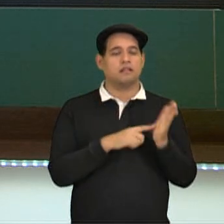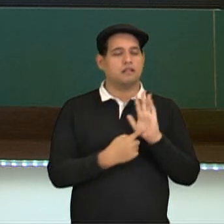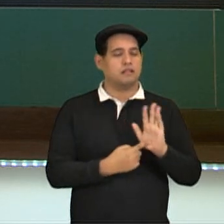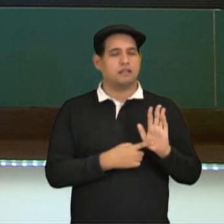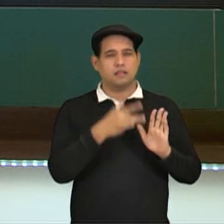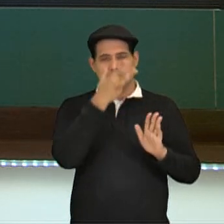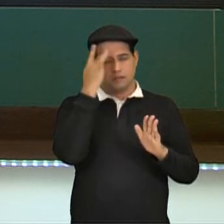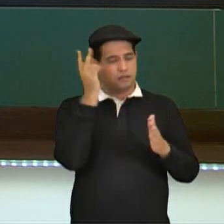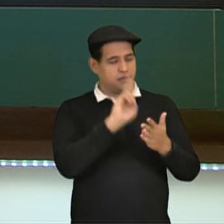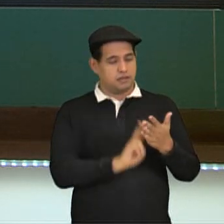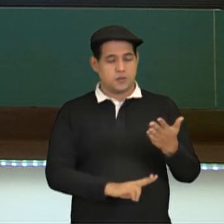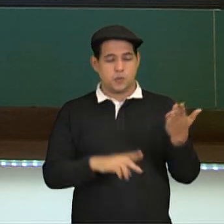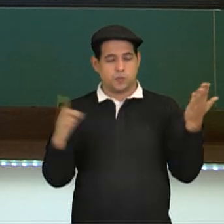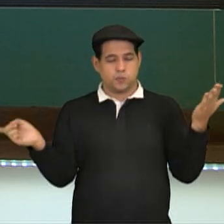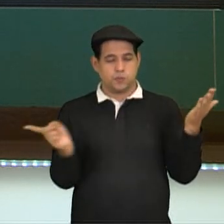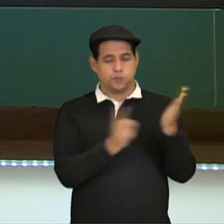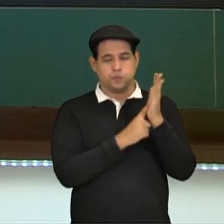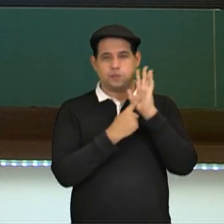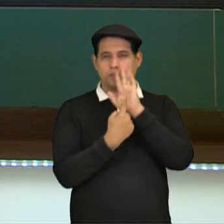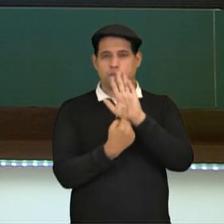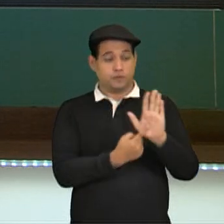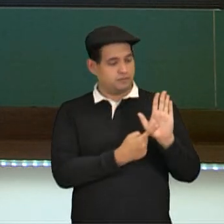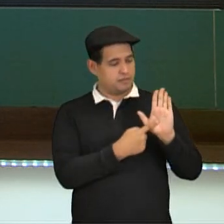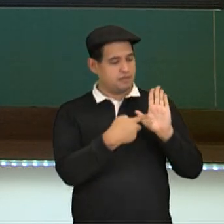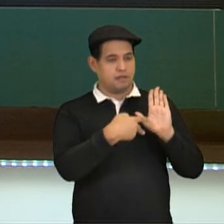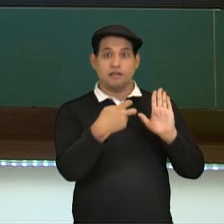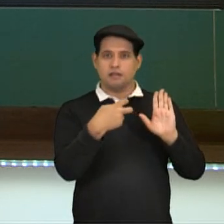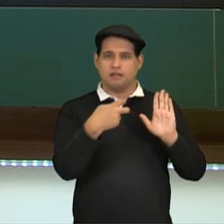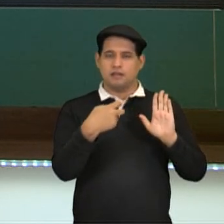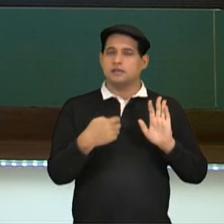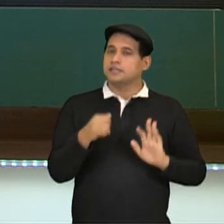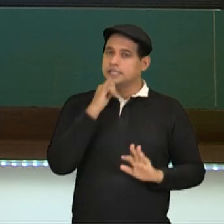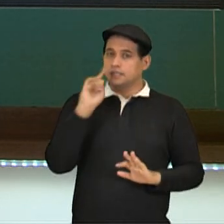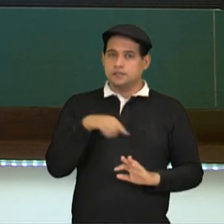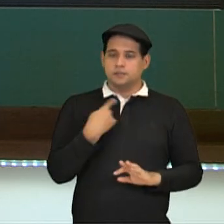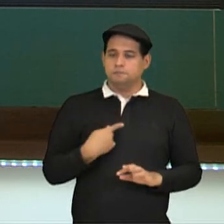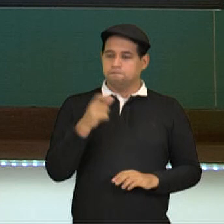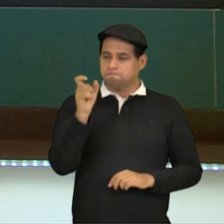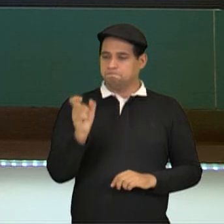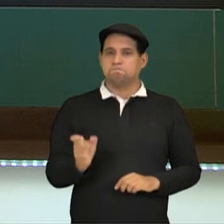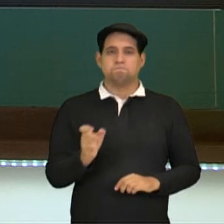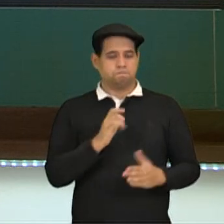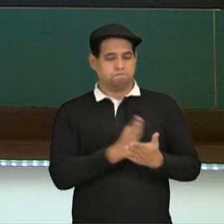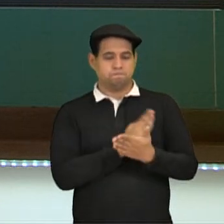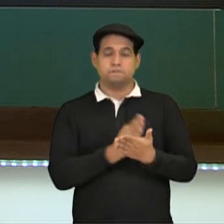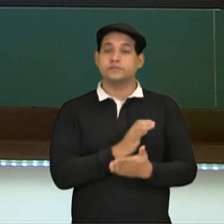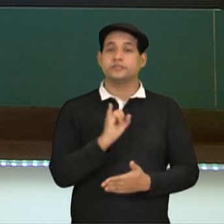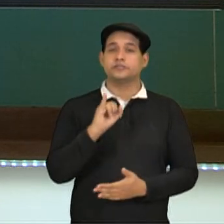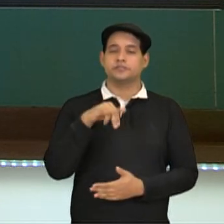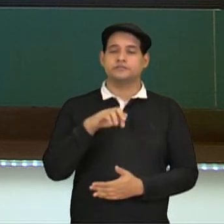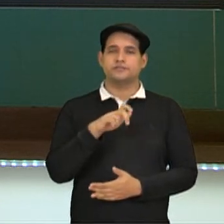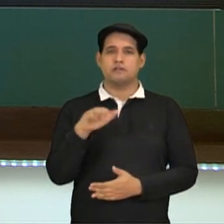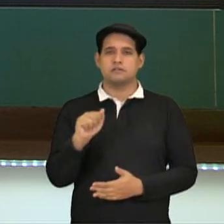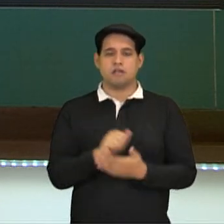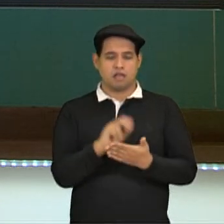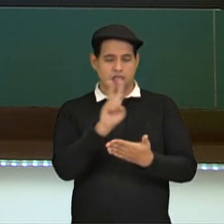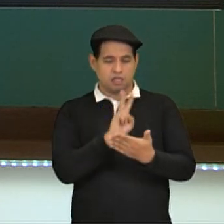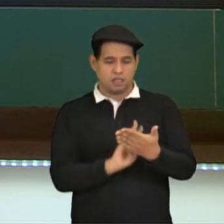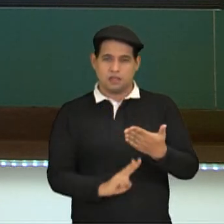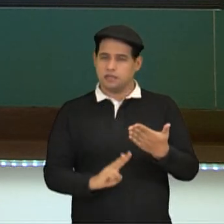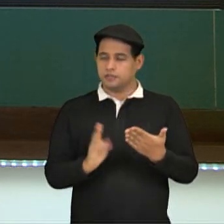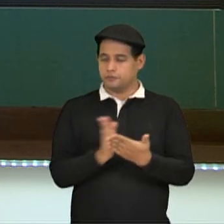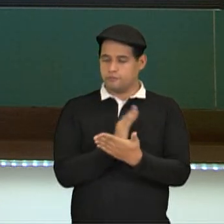para o leitor, é explicitado, então o leitor percebe, né? No caso do nosso personagem do livro Infância, ele está lendo um livro